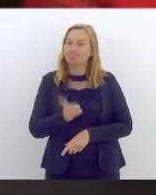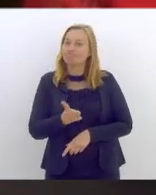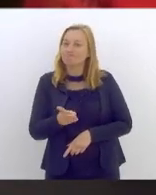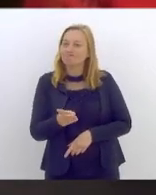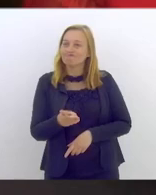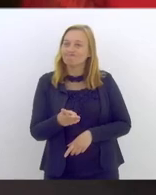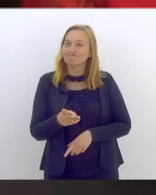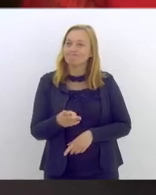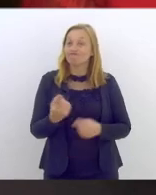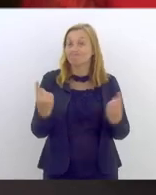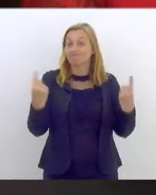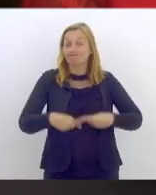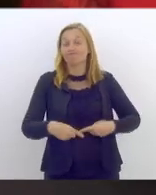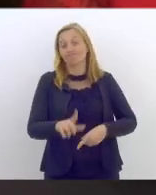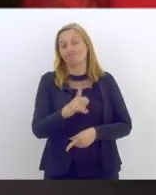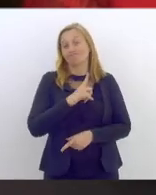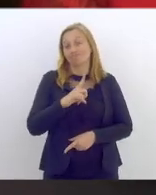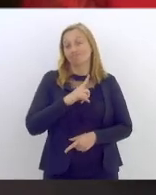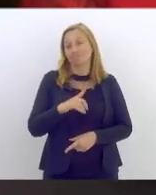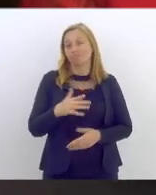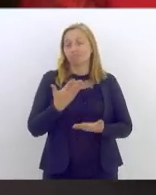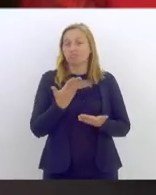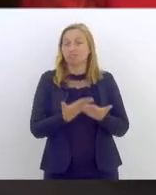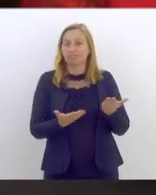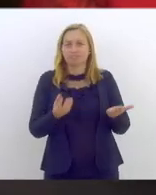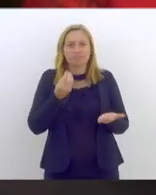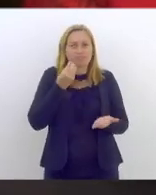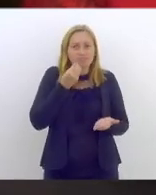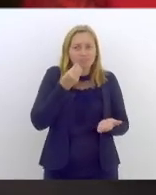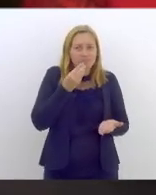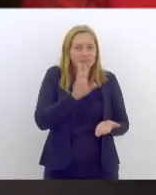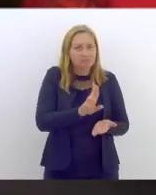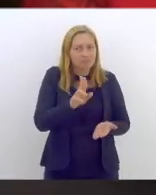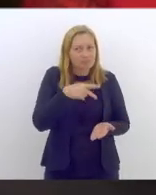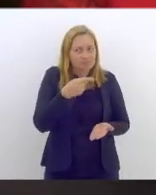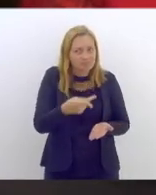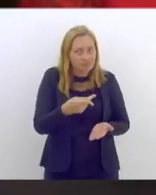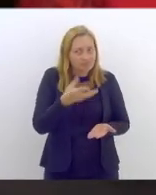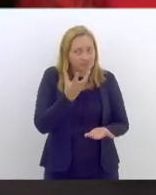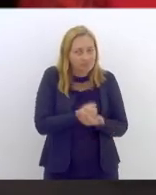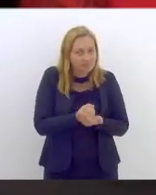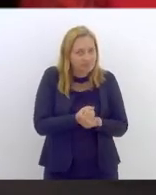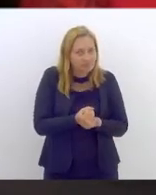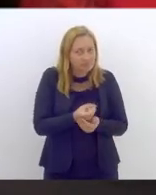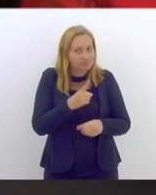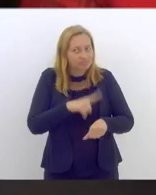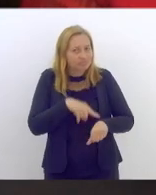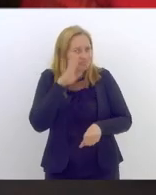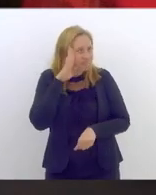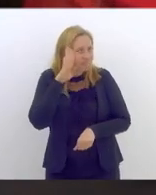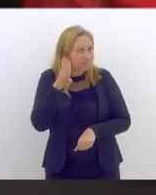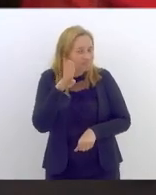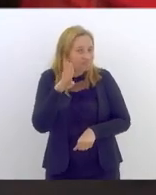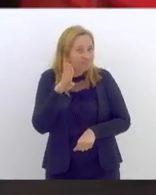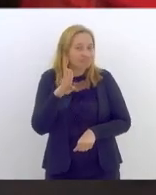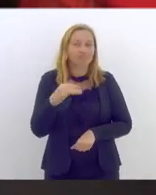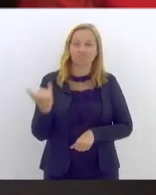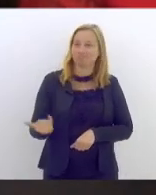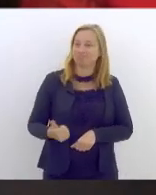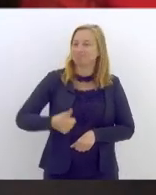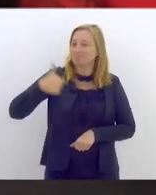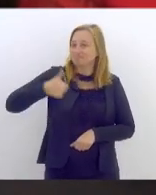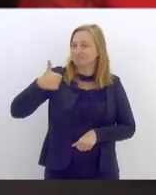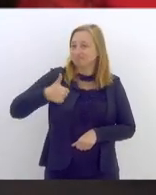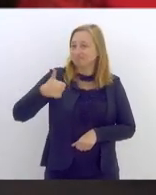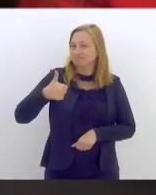enfrenta desafios então perderam oportunidade de fazer o uso da palavra para registrar esse momento fundamental primeiro no